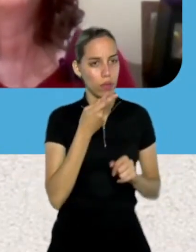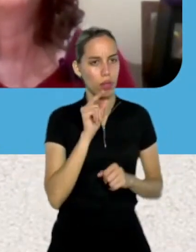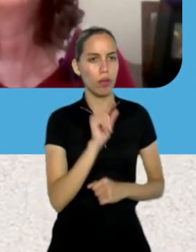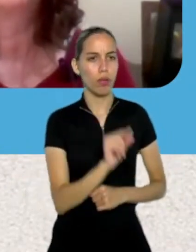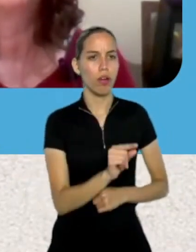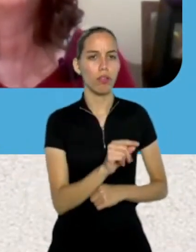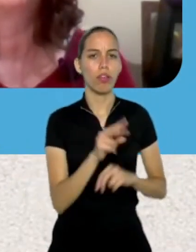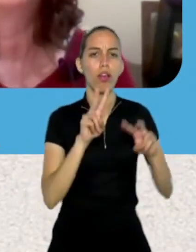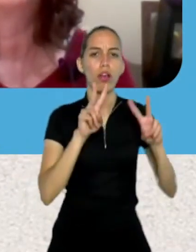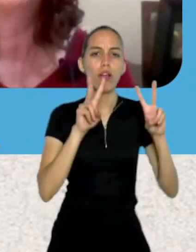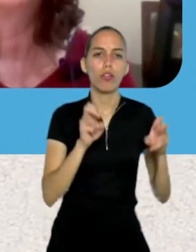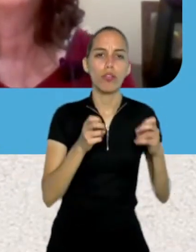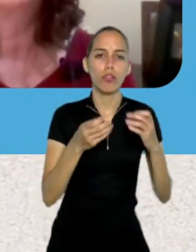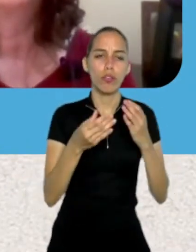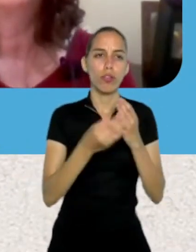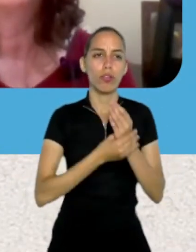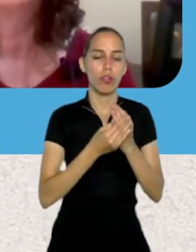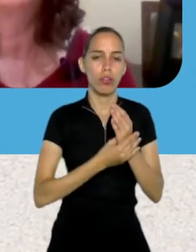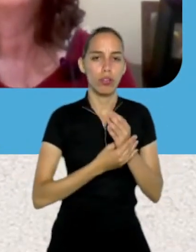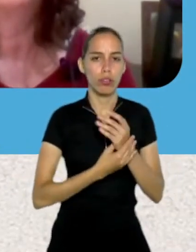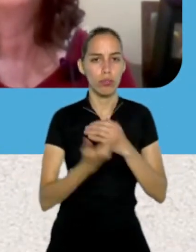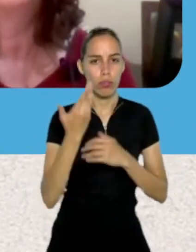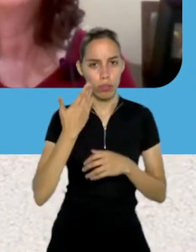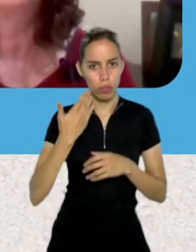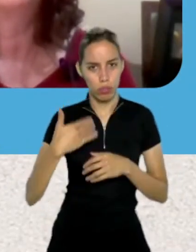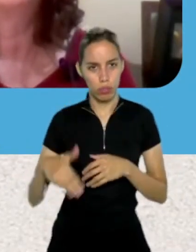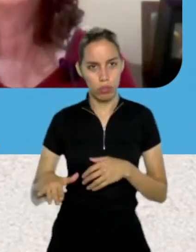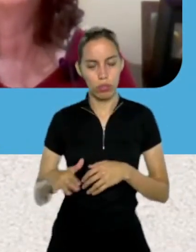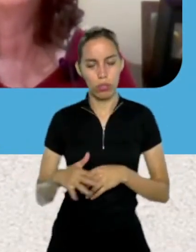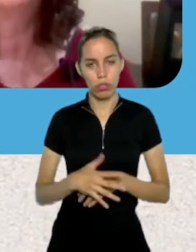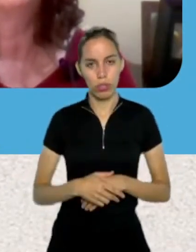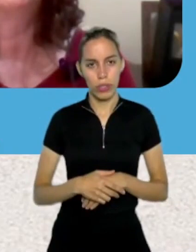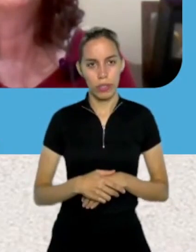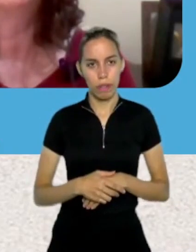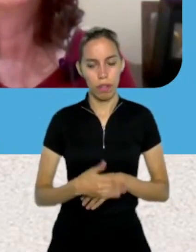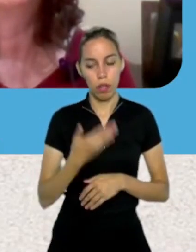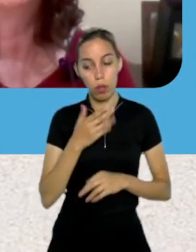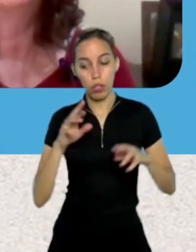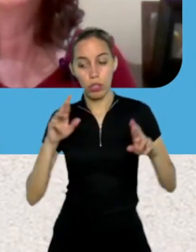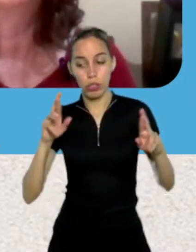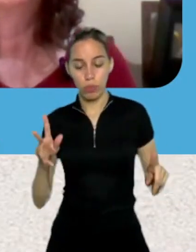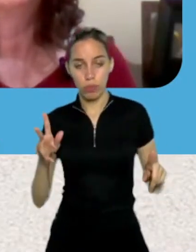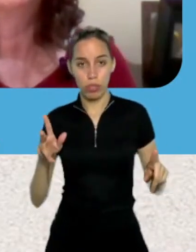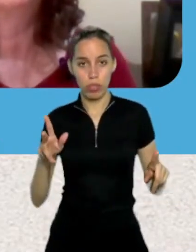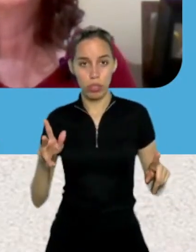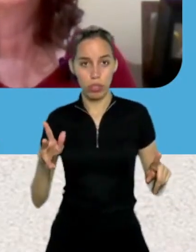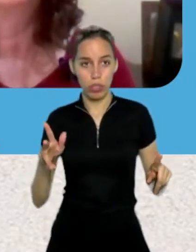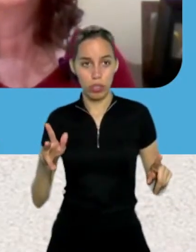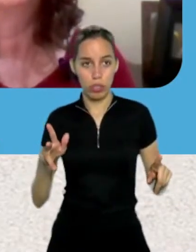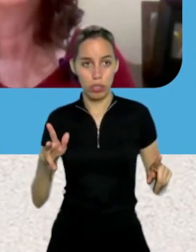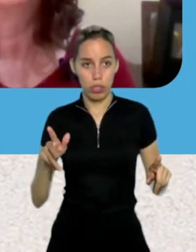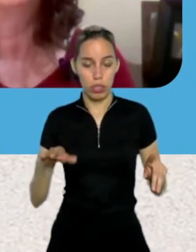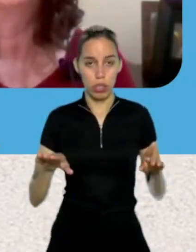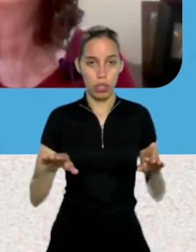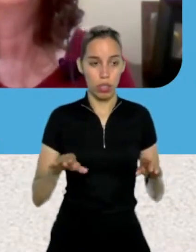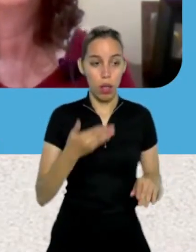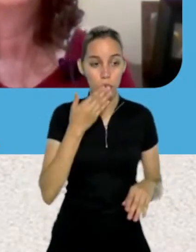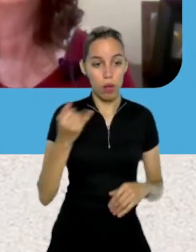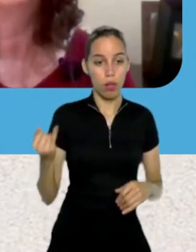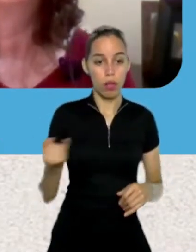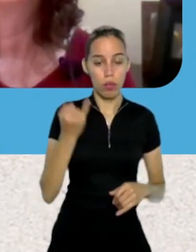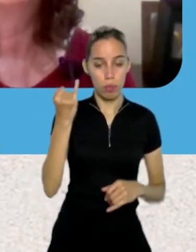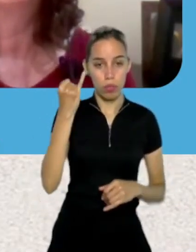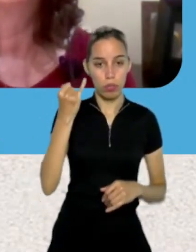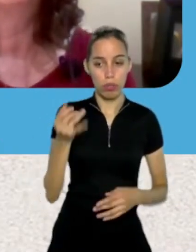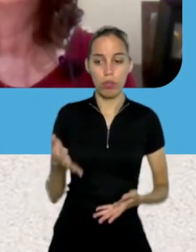literatura infantil, né? E sobretudo para poesia para criança, qual que é o diferencial e a importância de instigar mesmo as